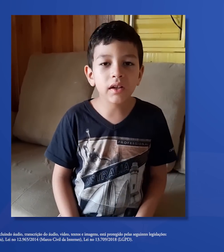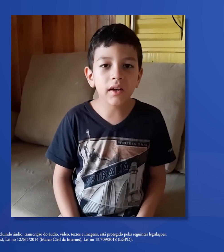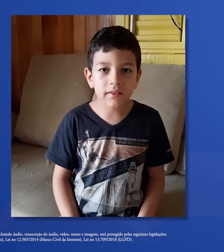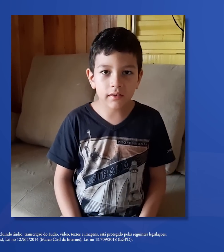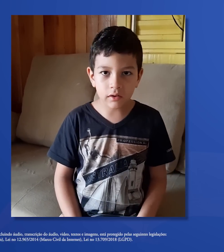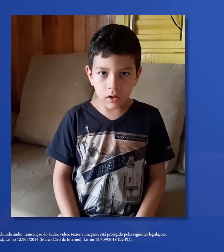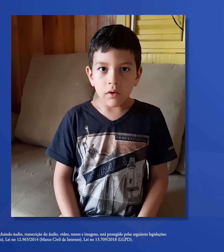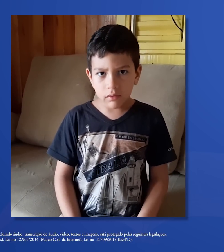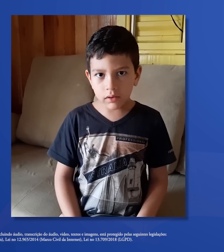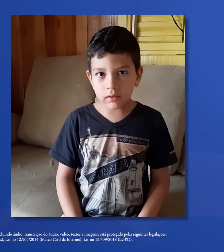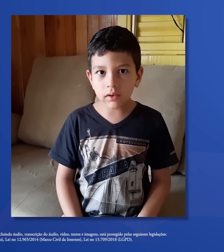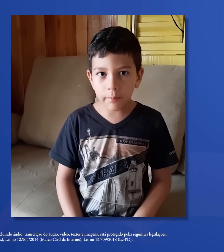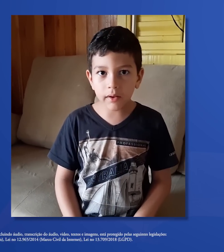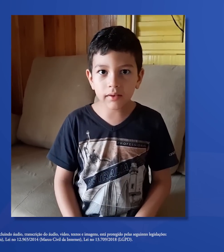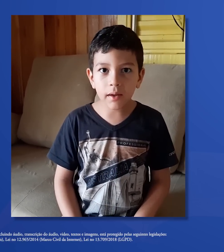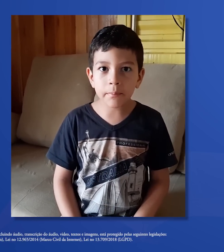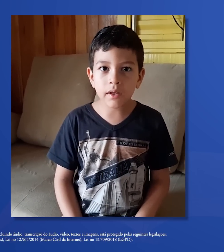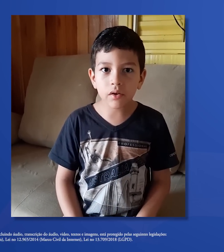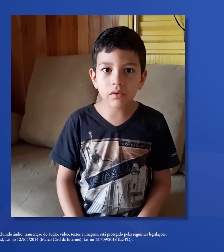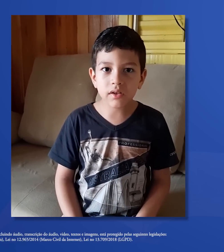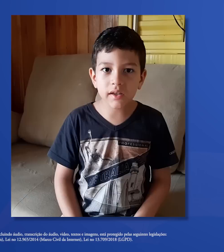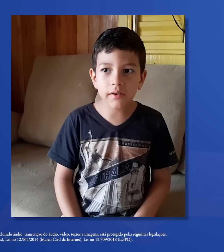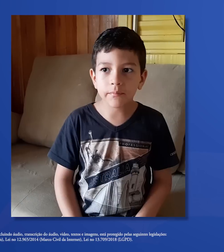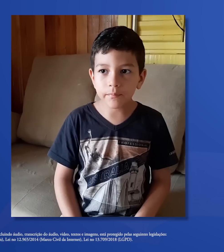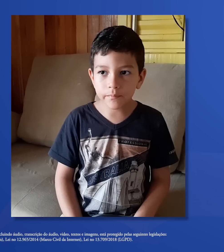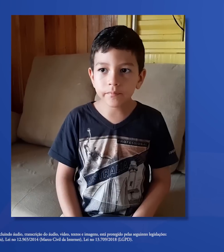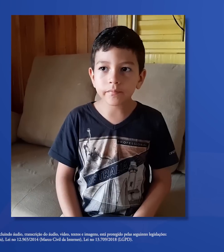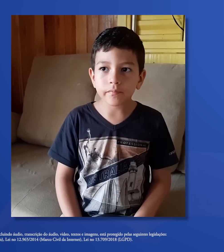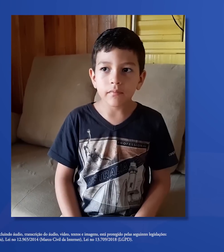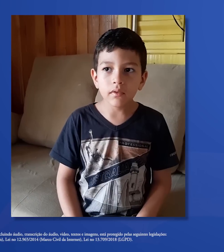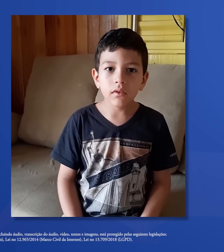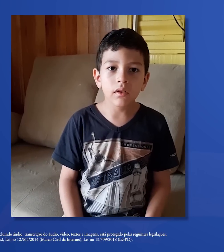Jesus. Crianças, vocês também sabiam que